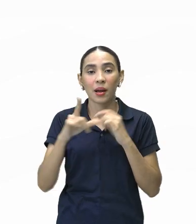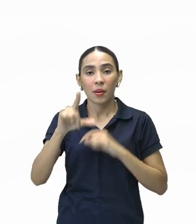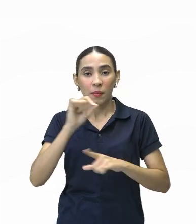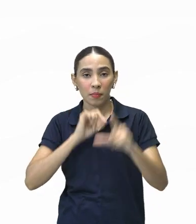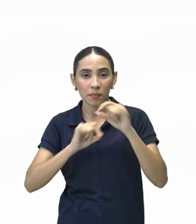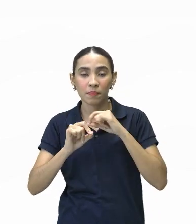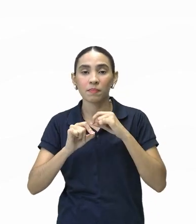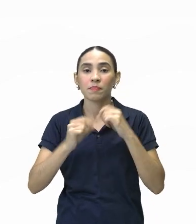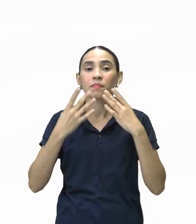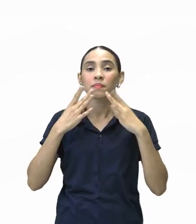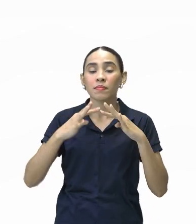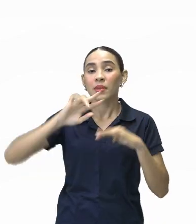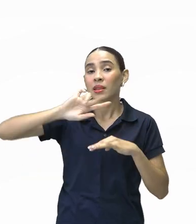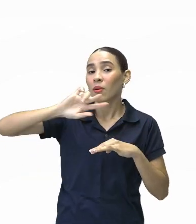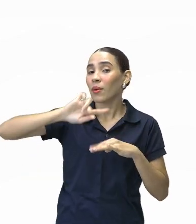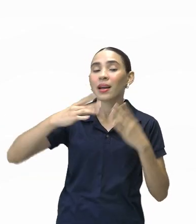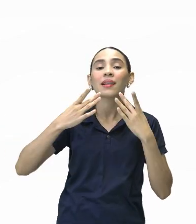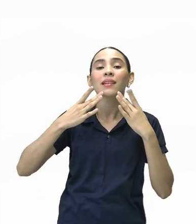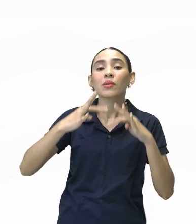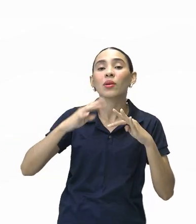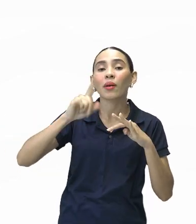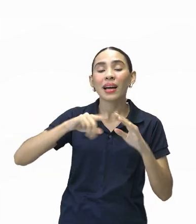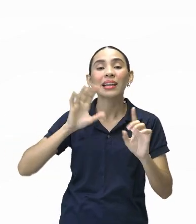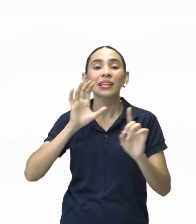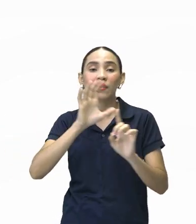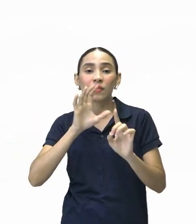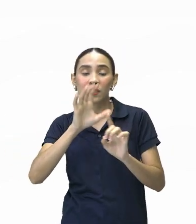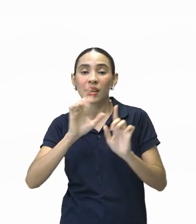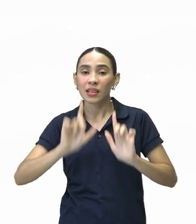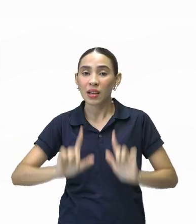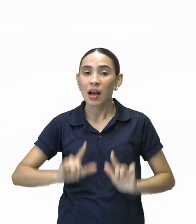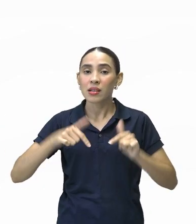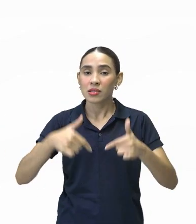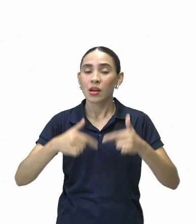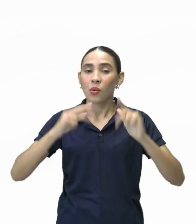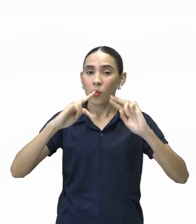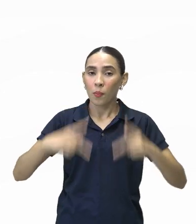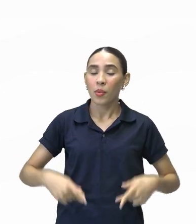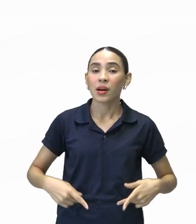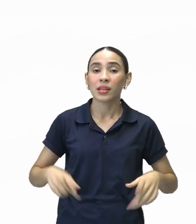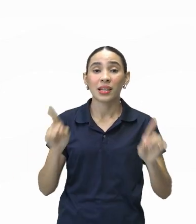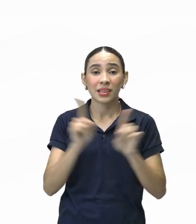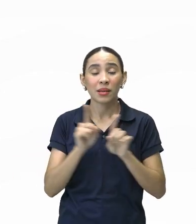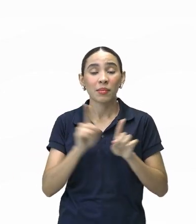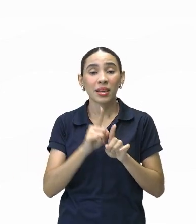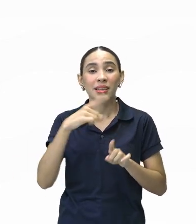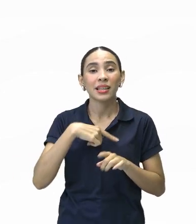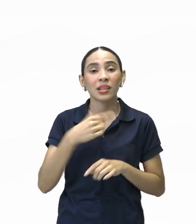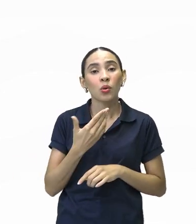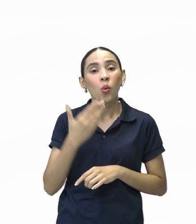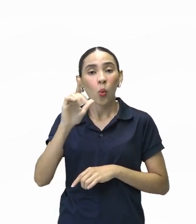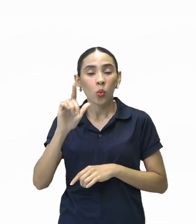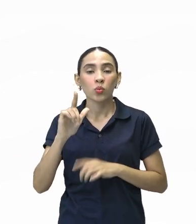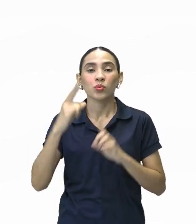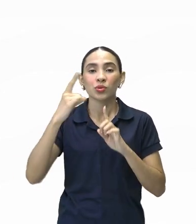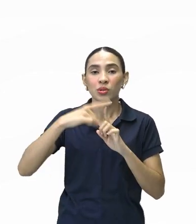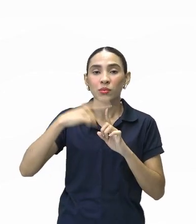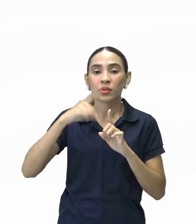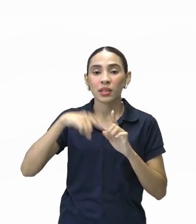nesse caso ela não é natural, ela é influenciada pela ação humana. Nós temos também uma outra forma, que